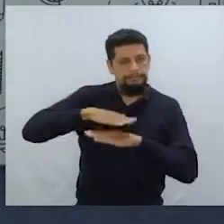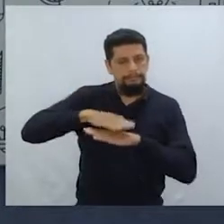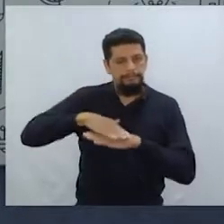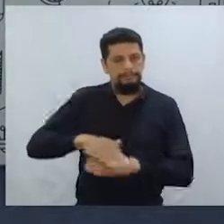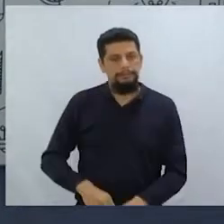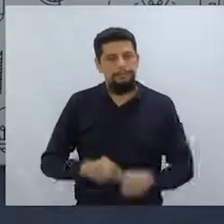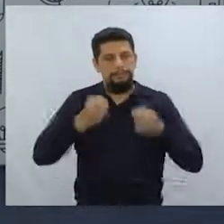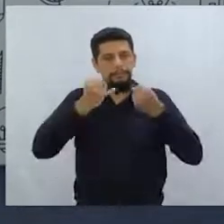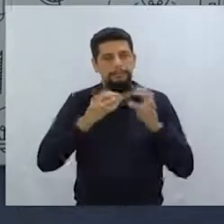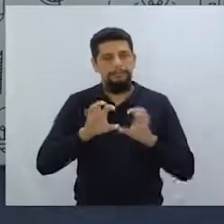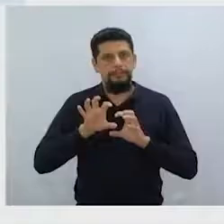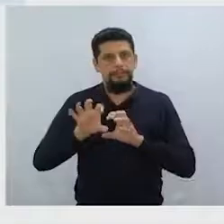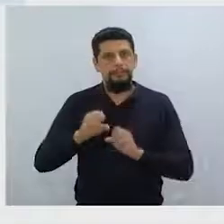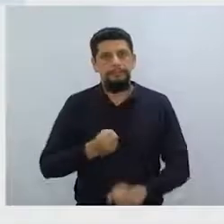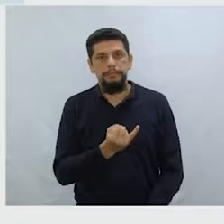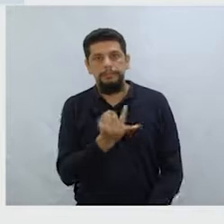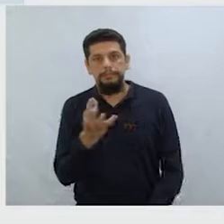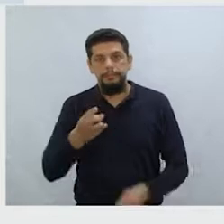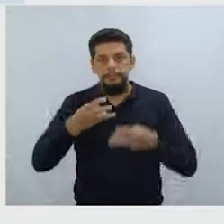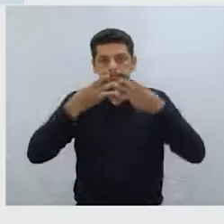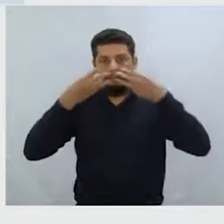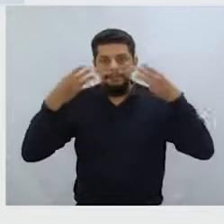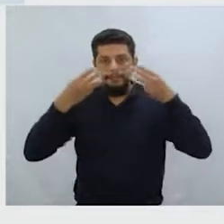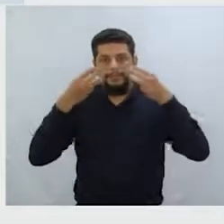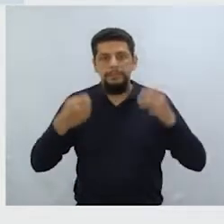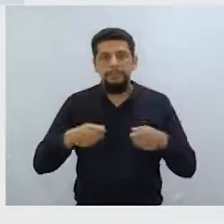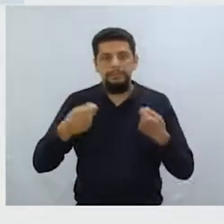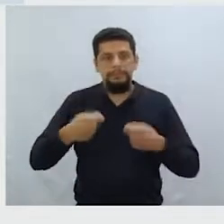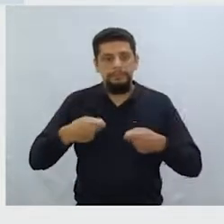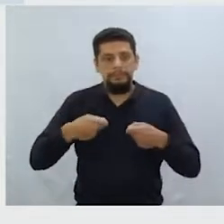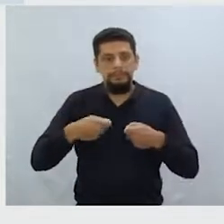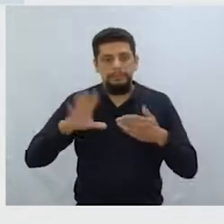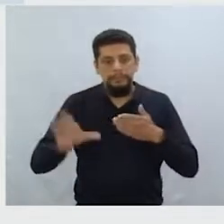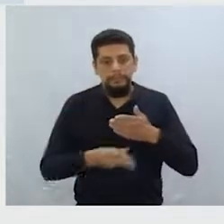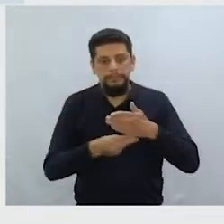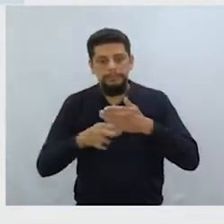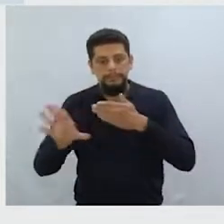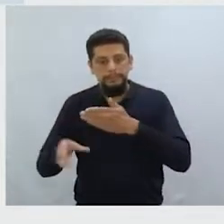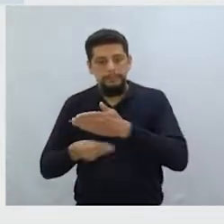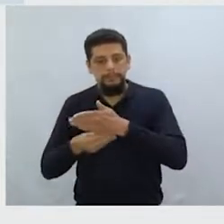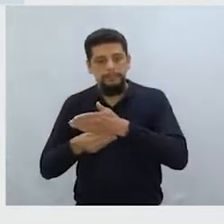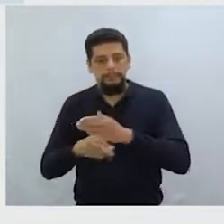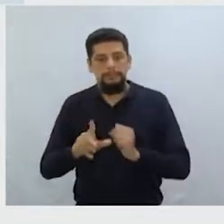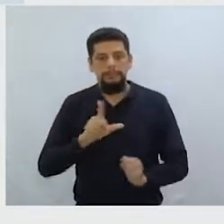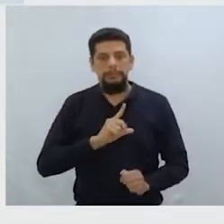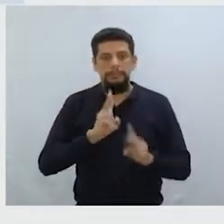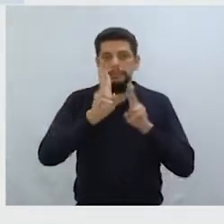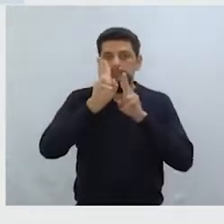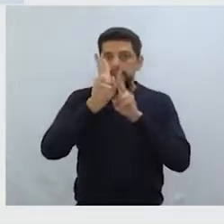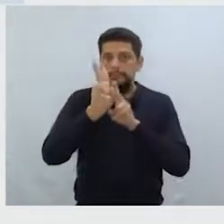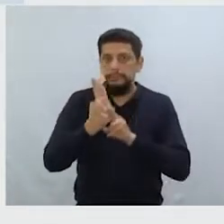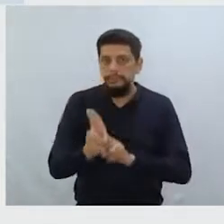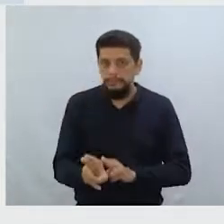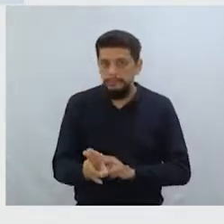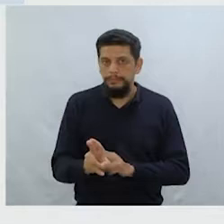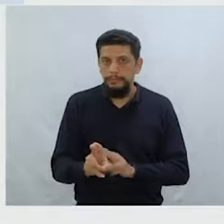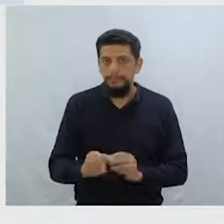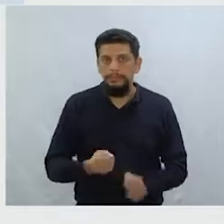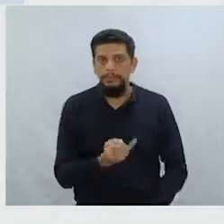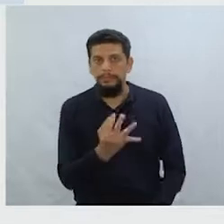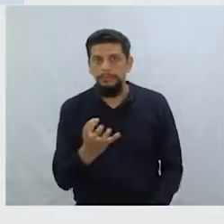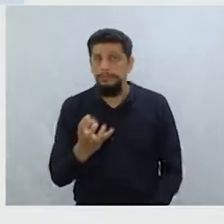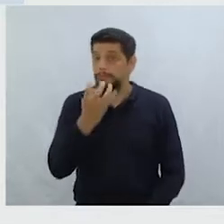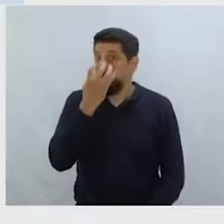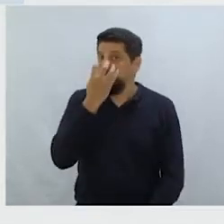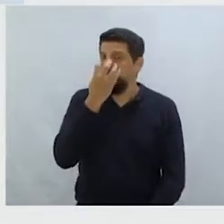pouquinho mais. Ela diz assim: quantos gatos devem ser acrescentados para